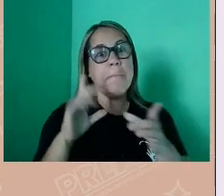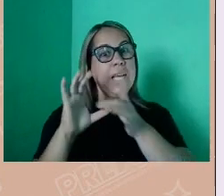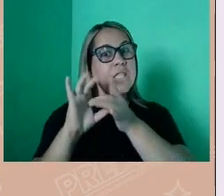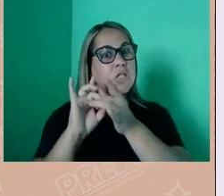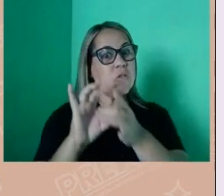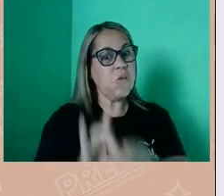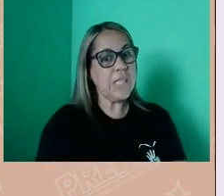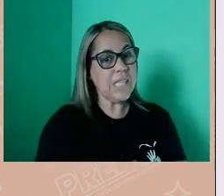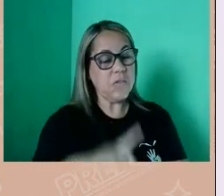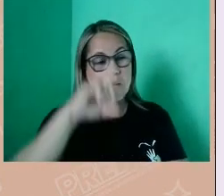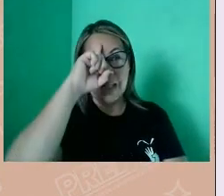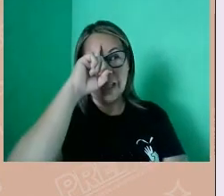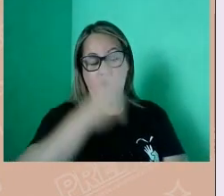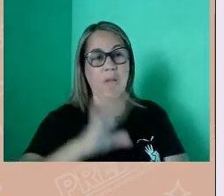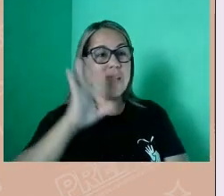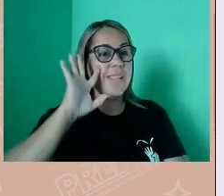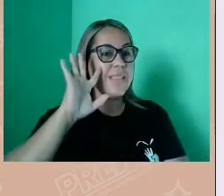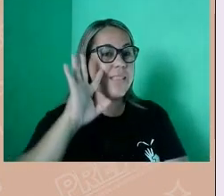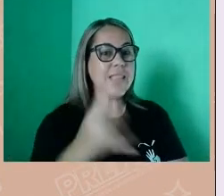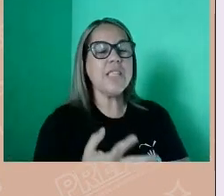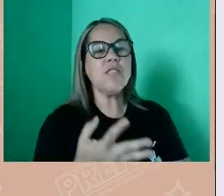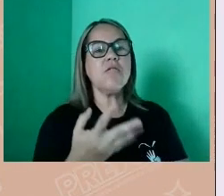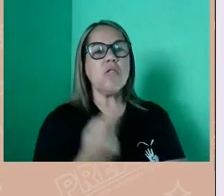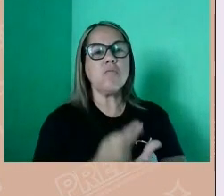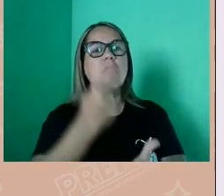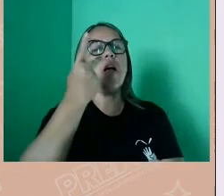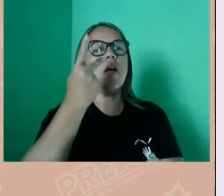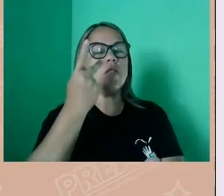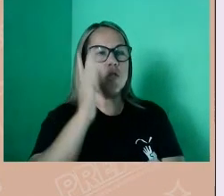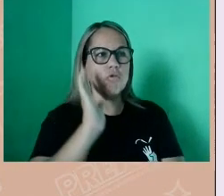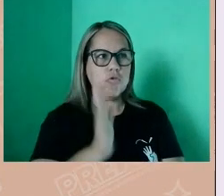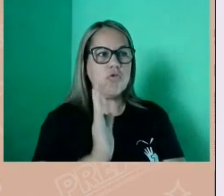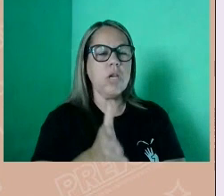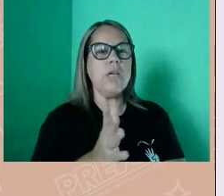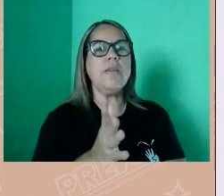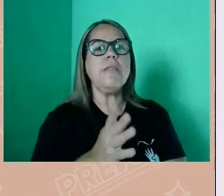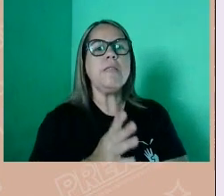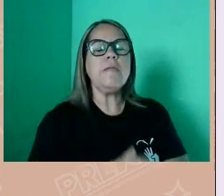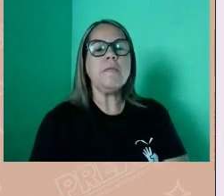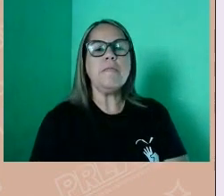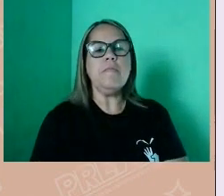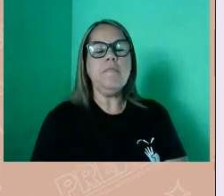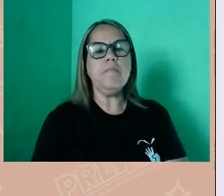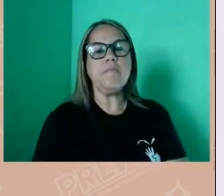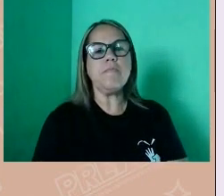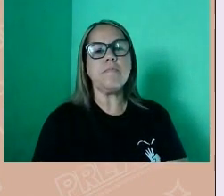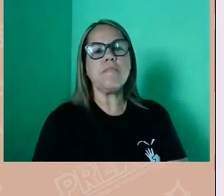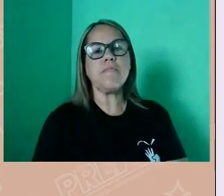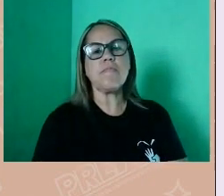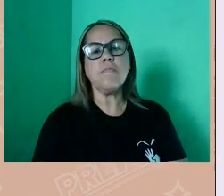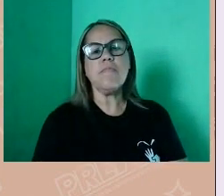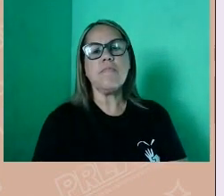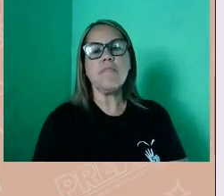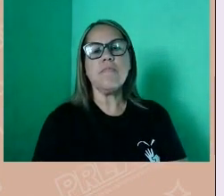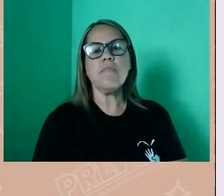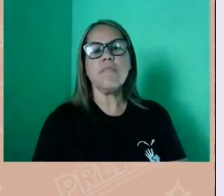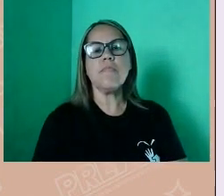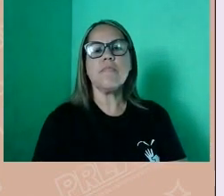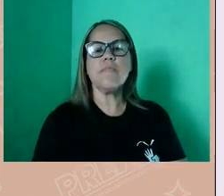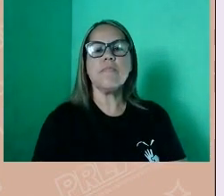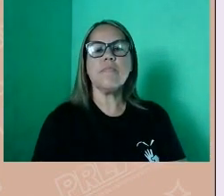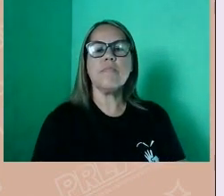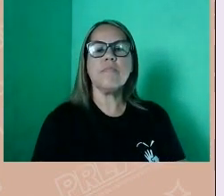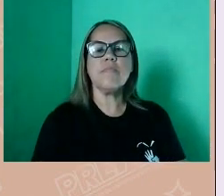ordem aquela decisão ela está em vigor ela está funcionando naquele momento tá then they can return to